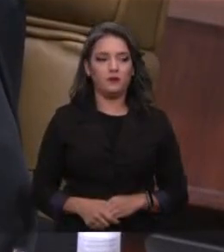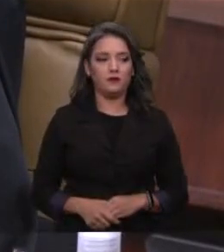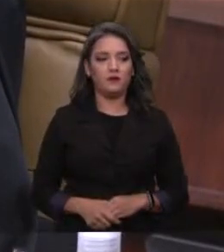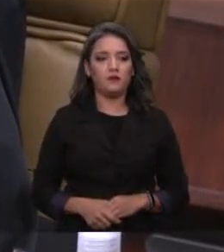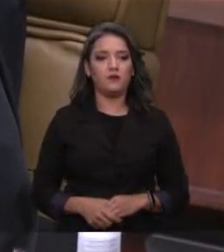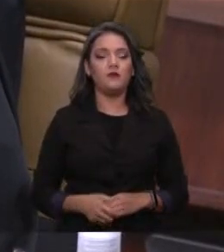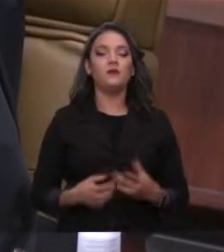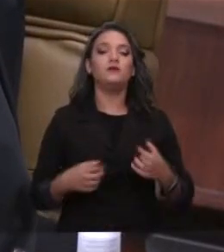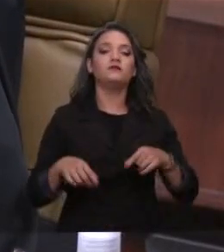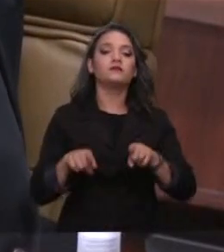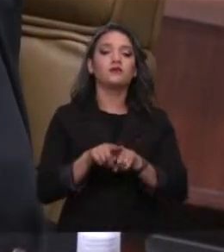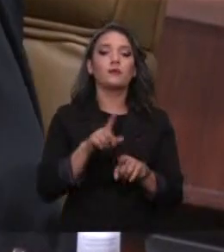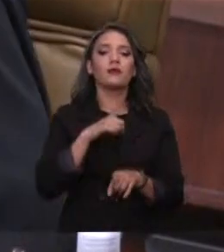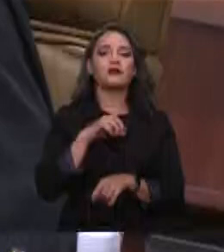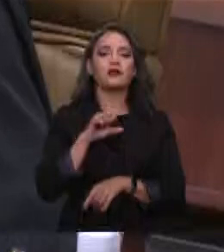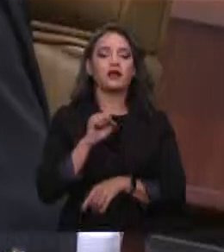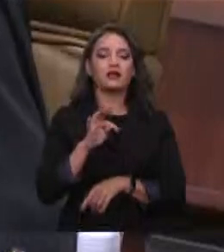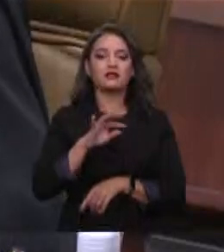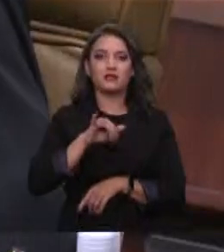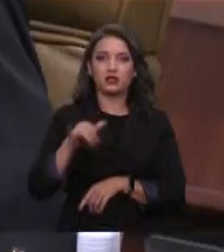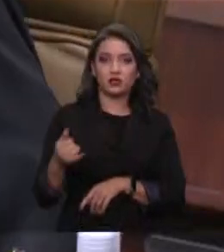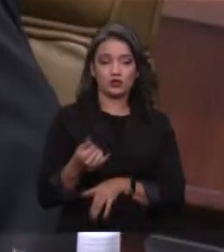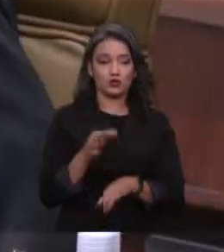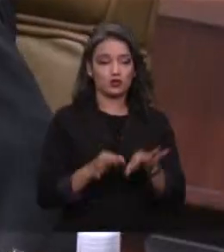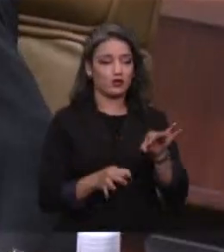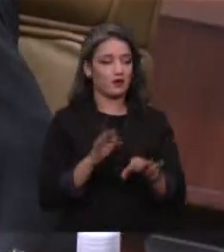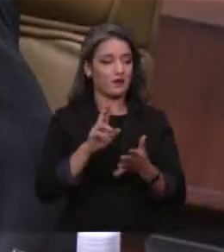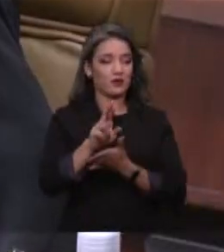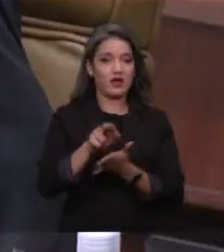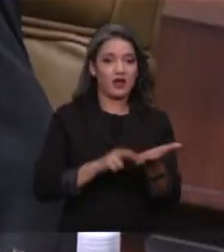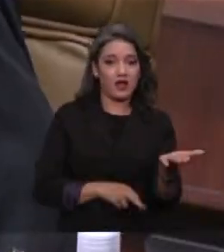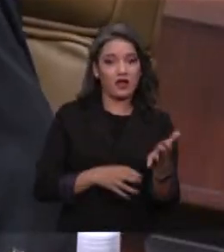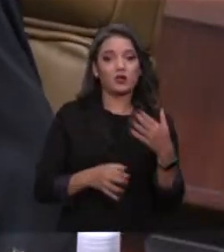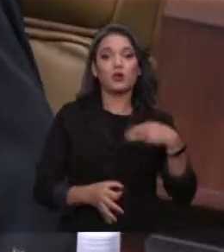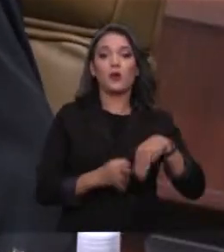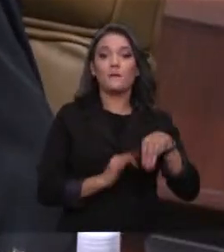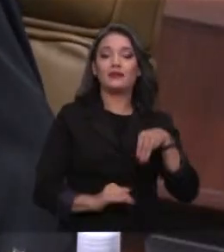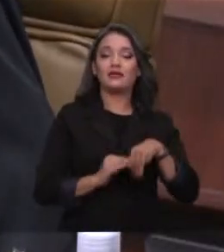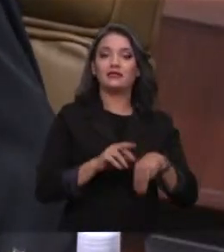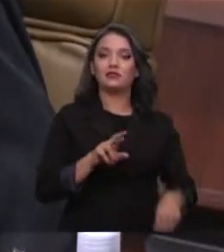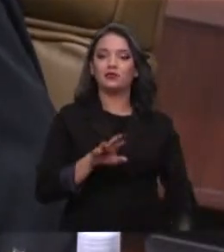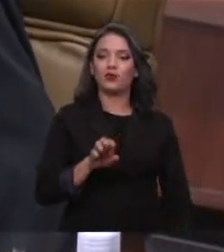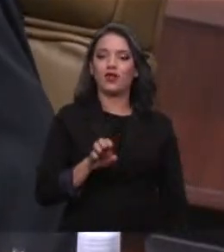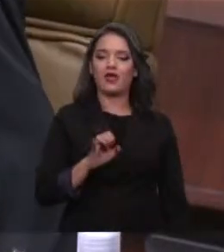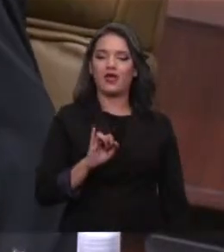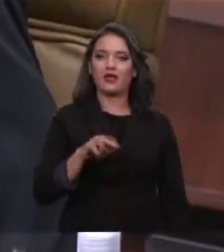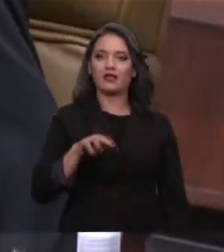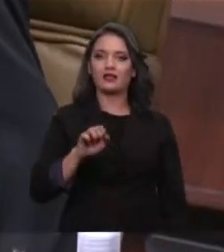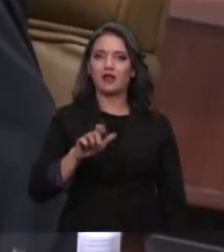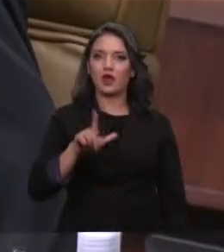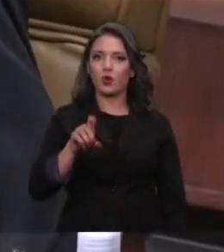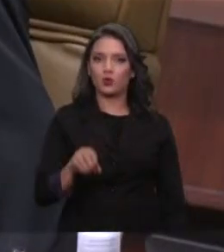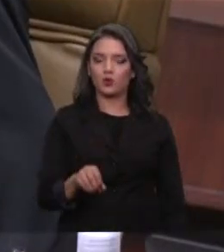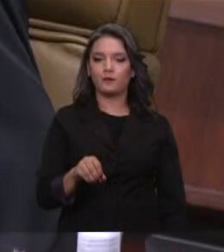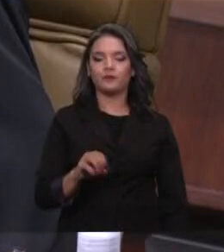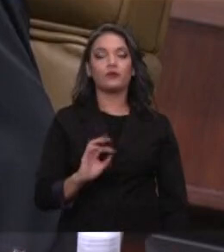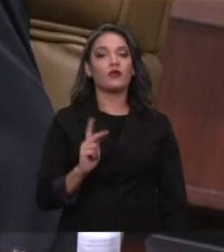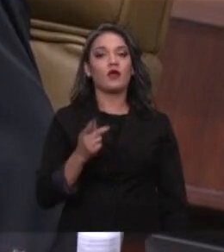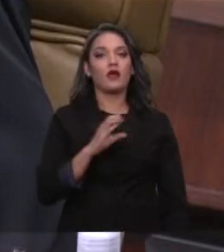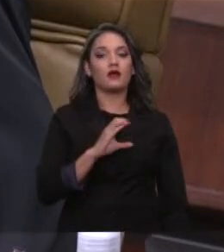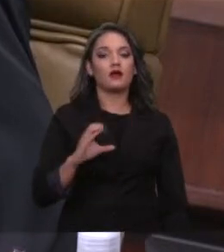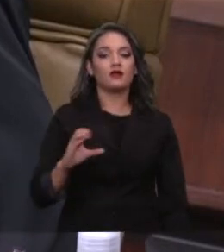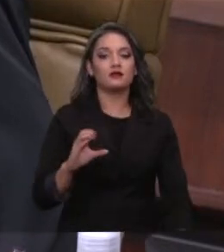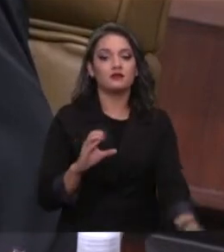Cito também julgado do STJ, sob a relatoria do ministro Reinaldo da Fonseca, habeas corpus